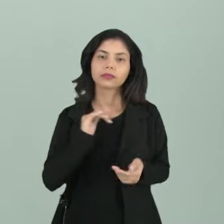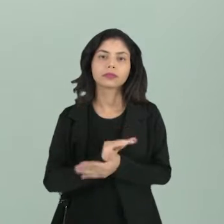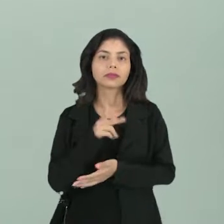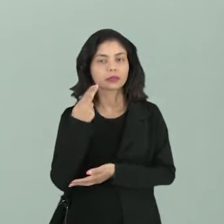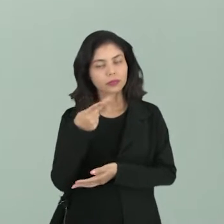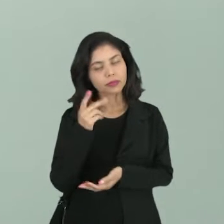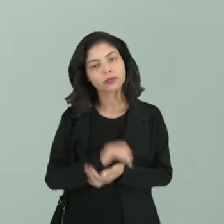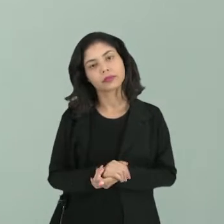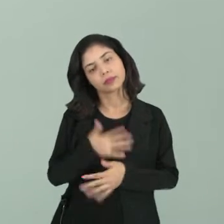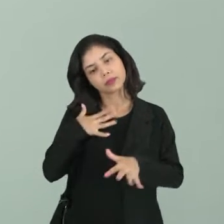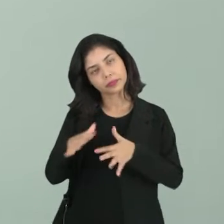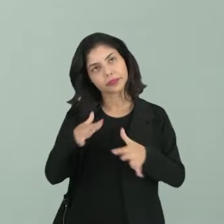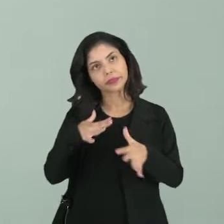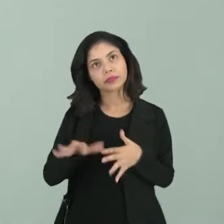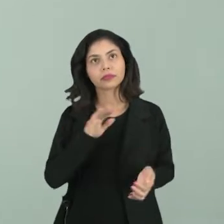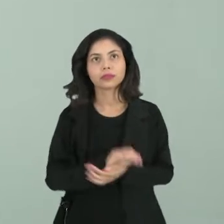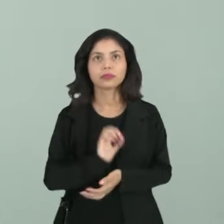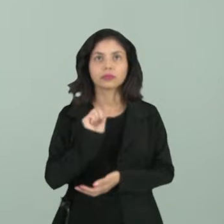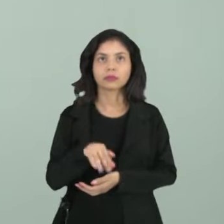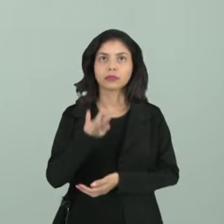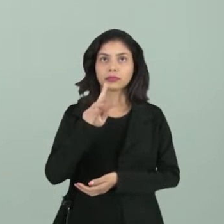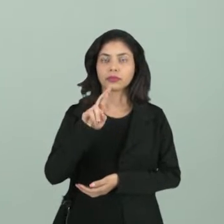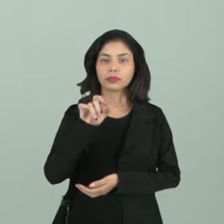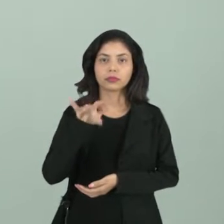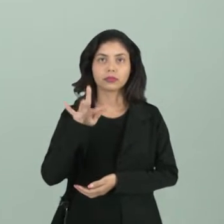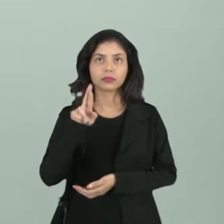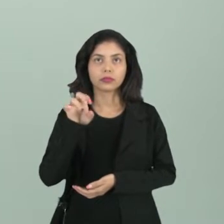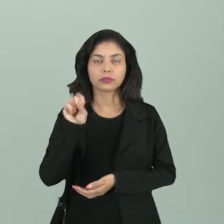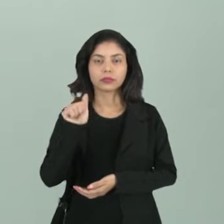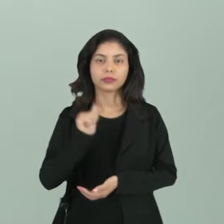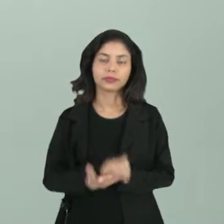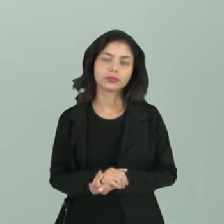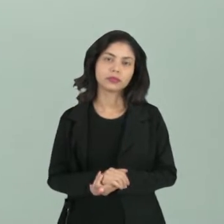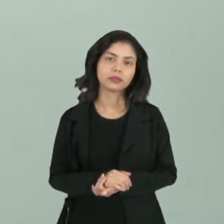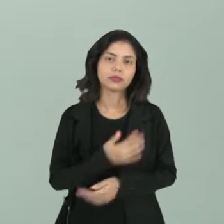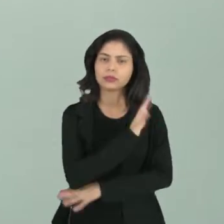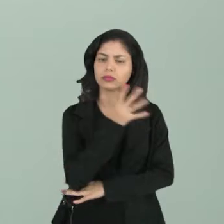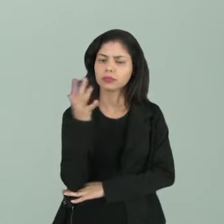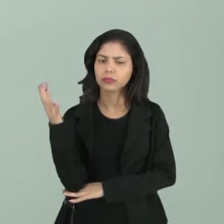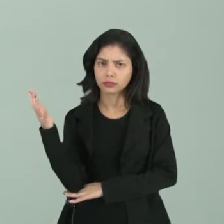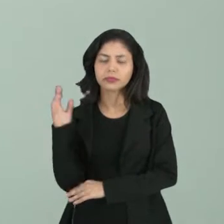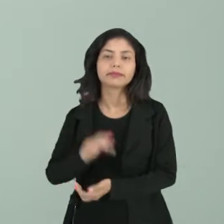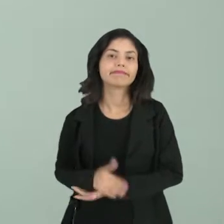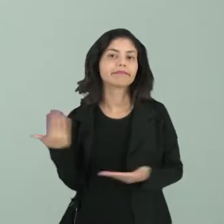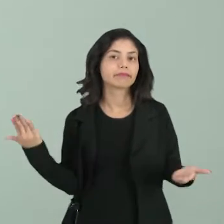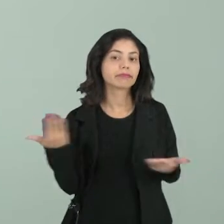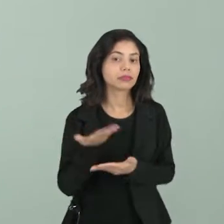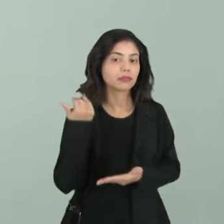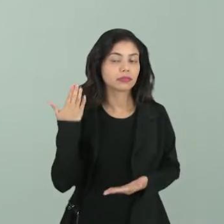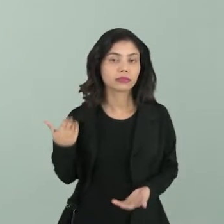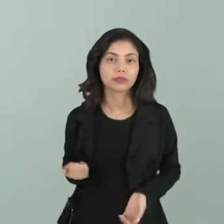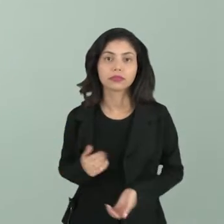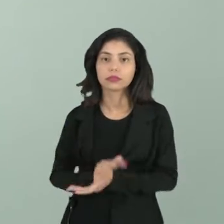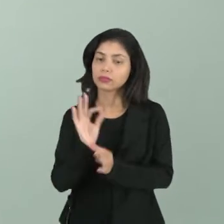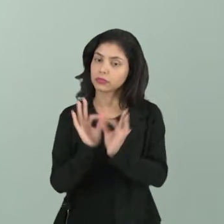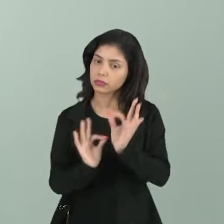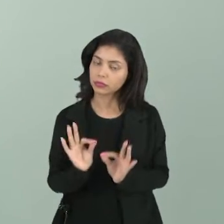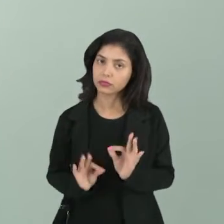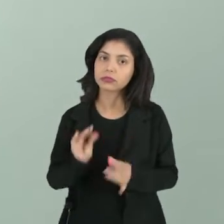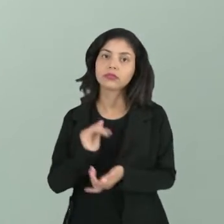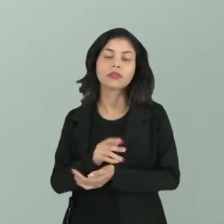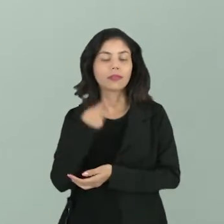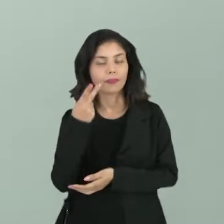respeito dos movimentos ambientalistas. Mas antes de começar a tecer algumas